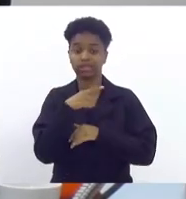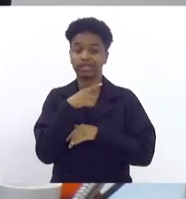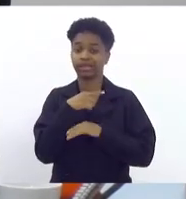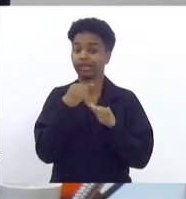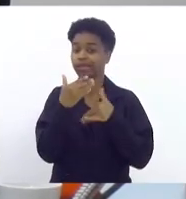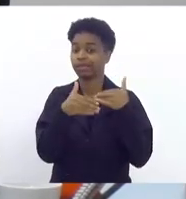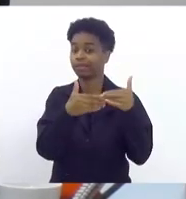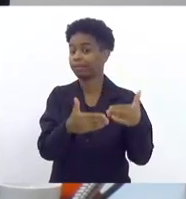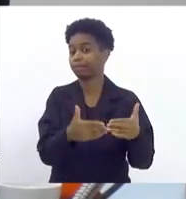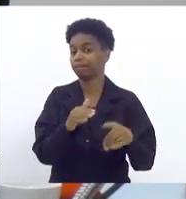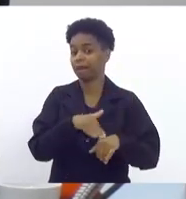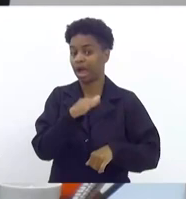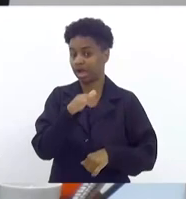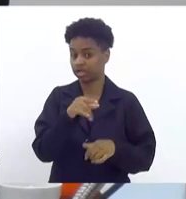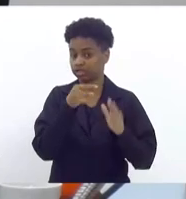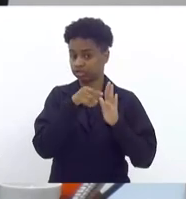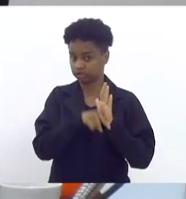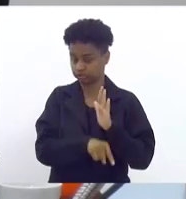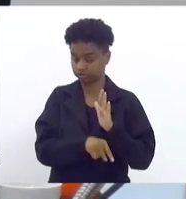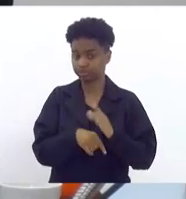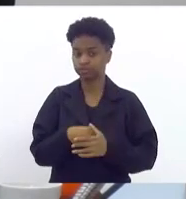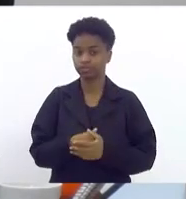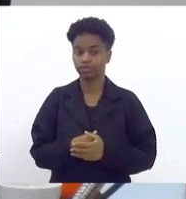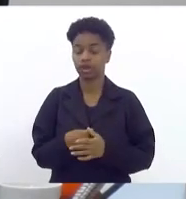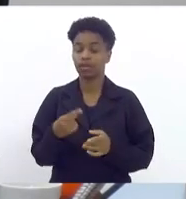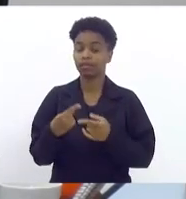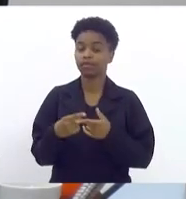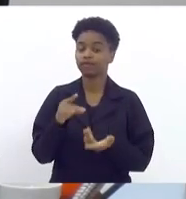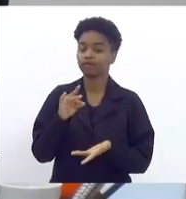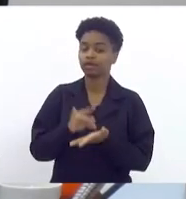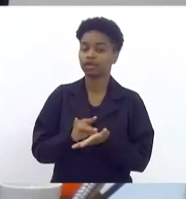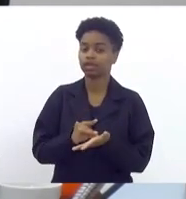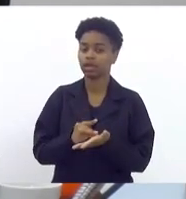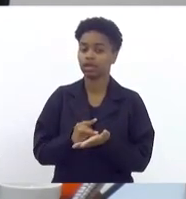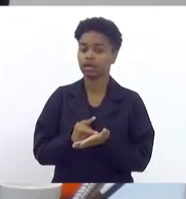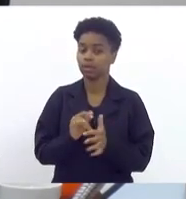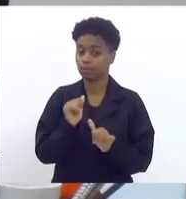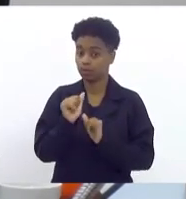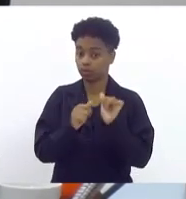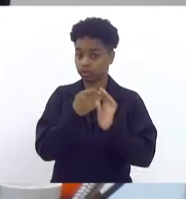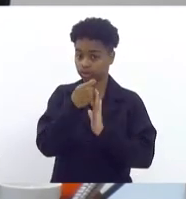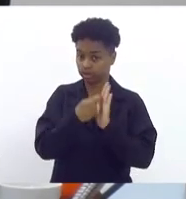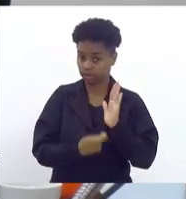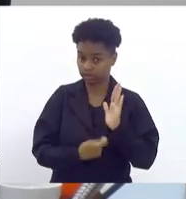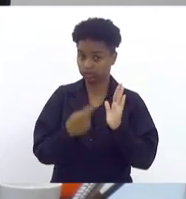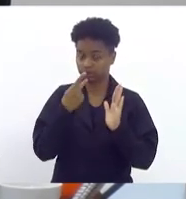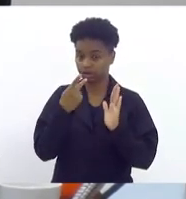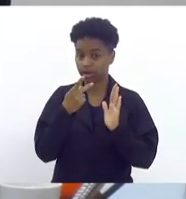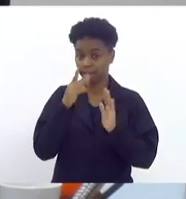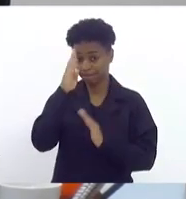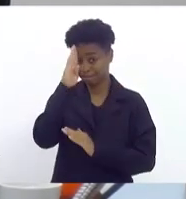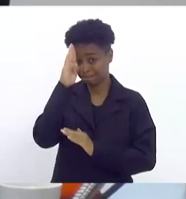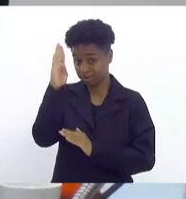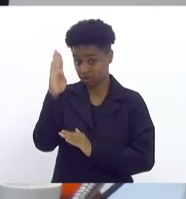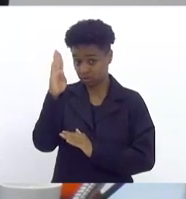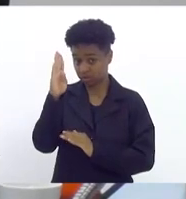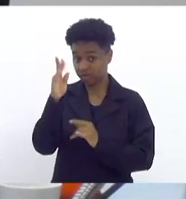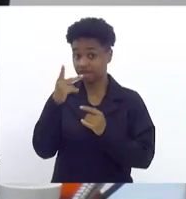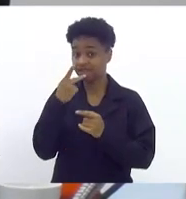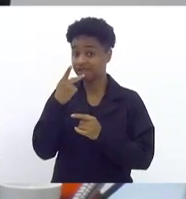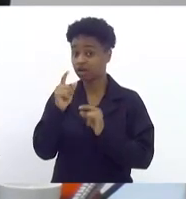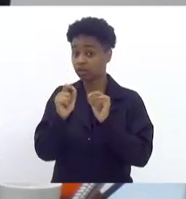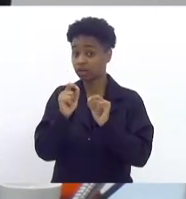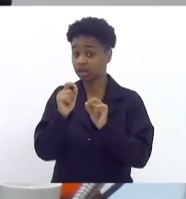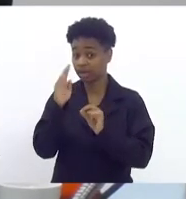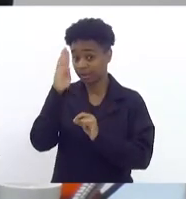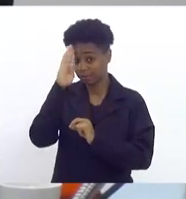deputado Rodrigo. Na verdade, ele coloca, altera esse texto que fala prioritário e fala prioritário